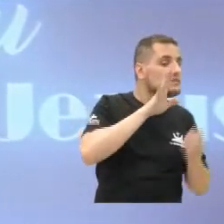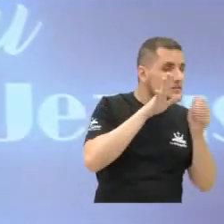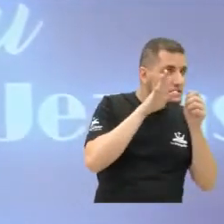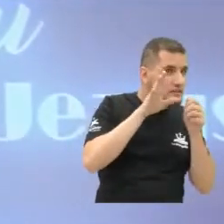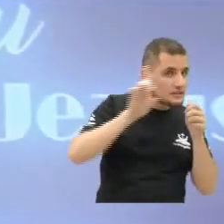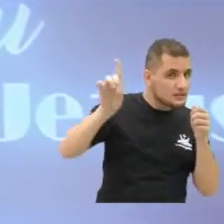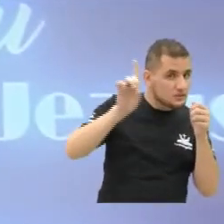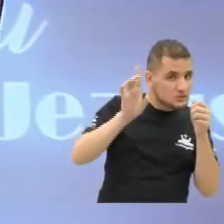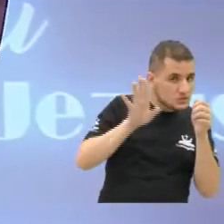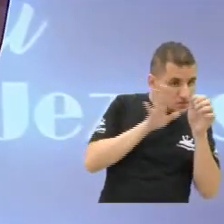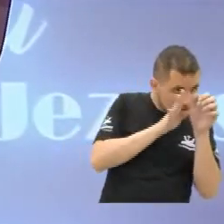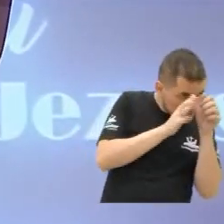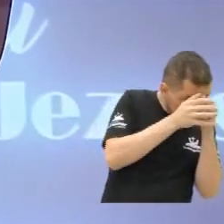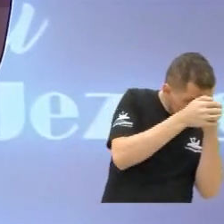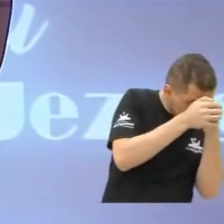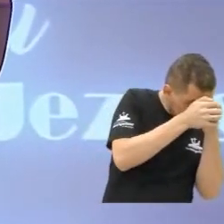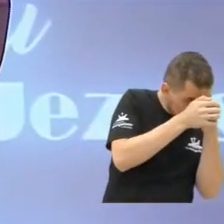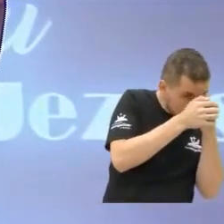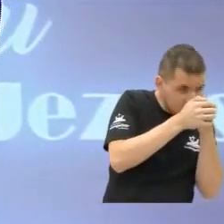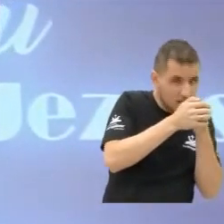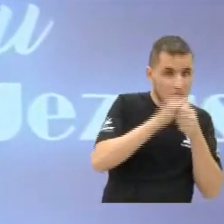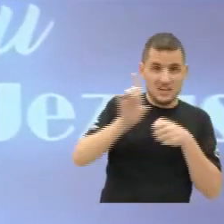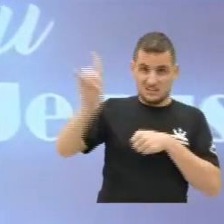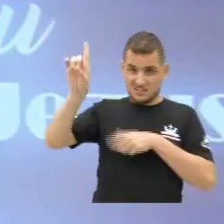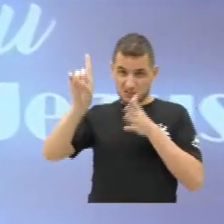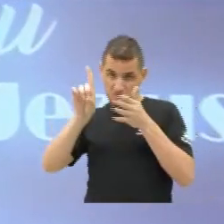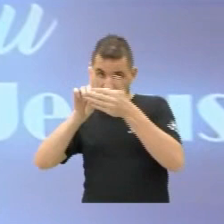Repito, não é Deus que se escondeu do homem.